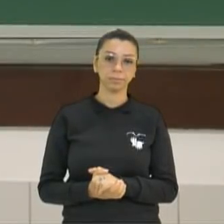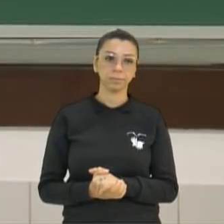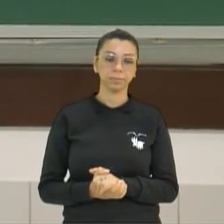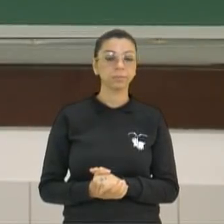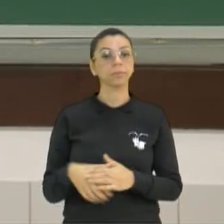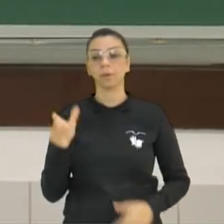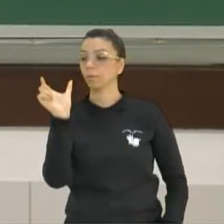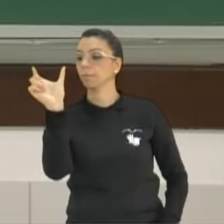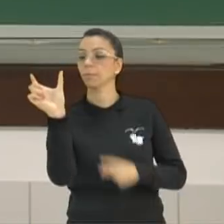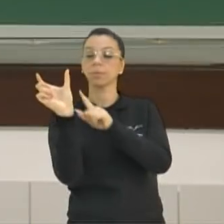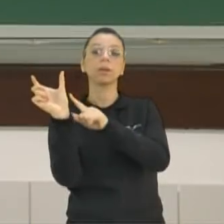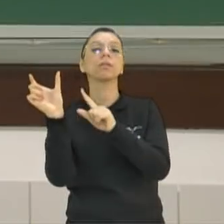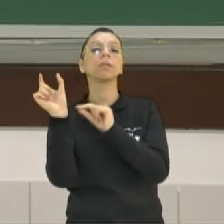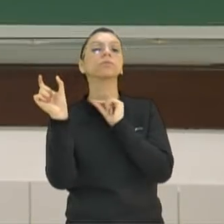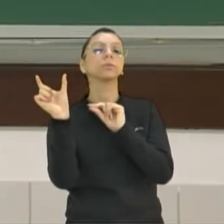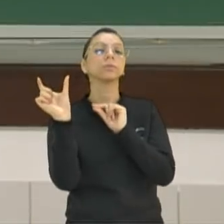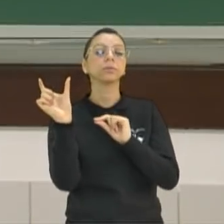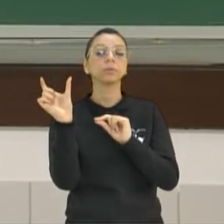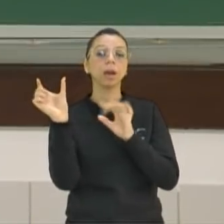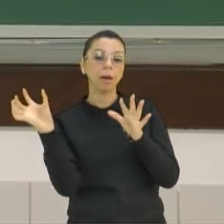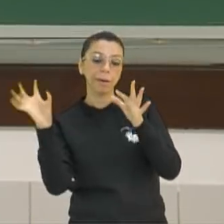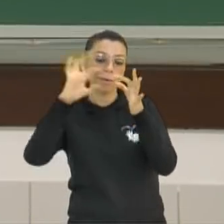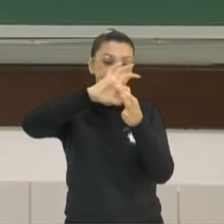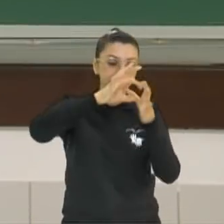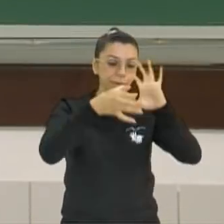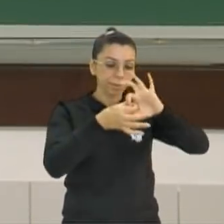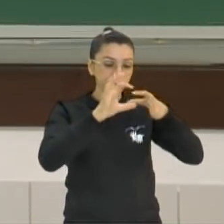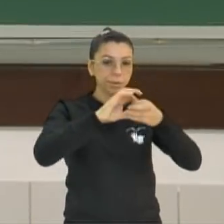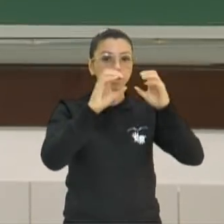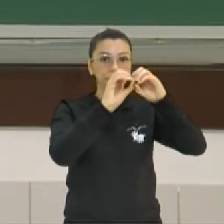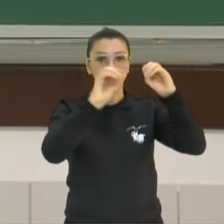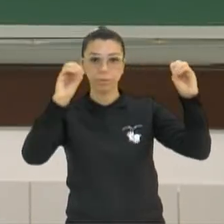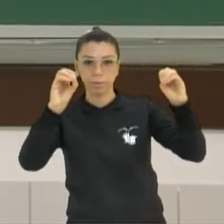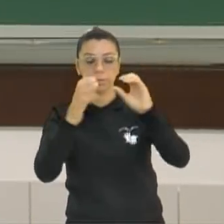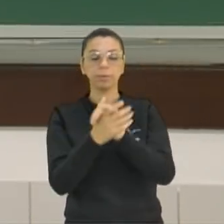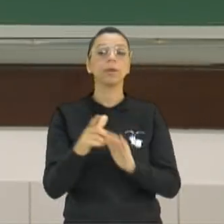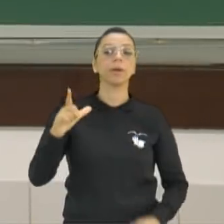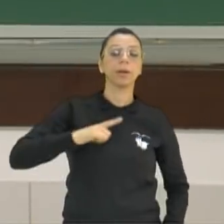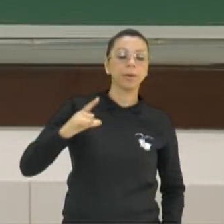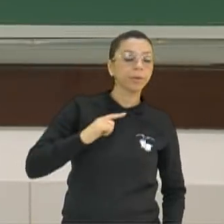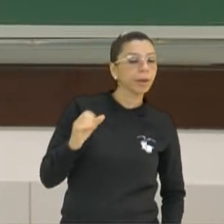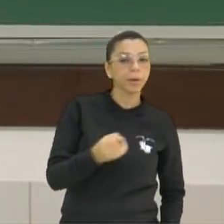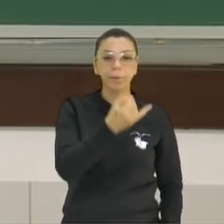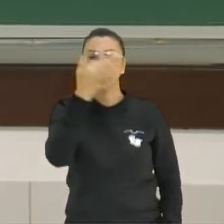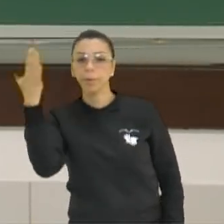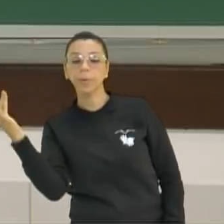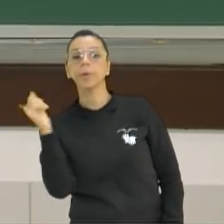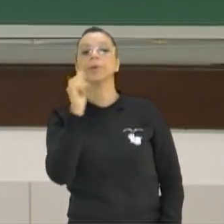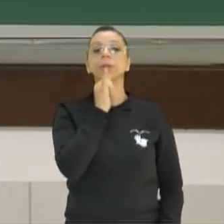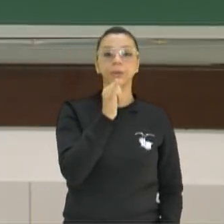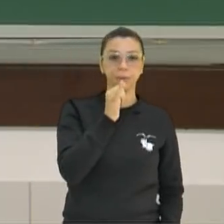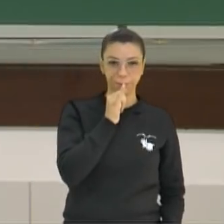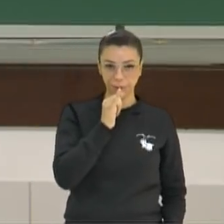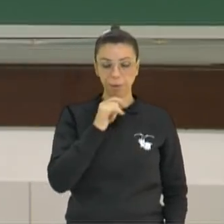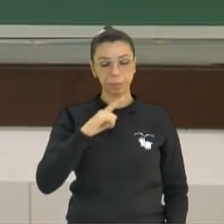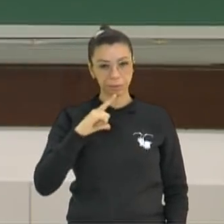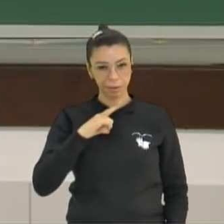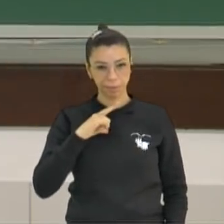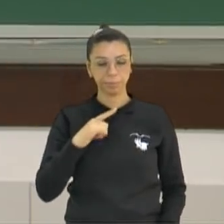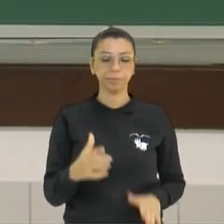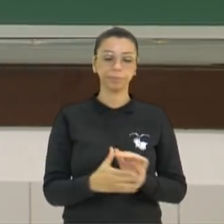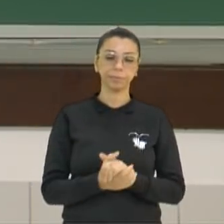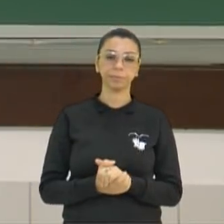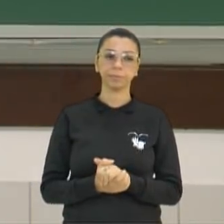aquelas palavrinhas que elas vão dar a ligação das orações. Eu tenho alguns exemplos, a gente está trabalhando com algumas, não são todas.